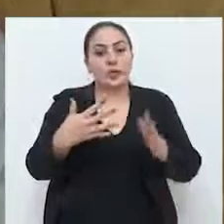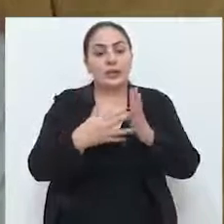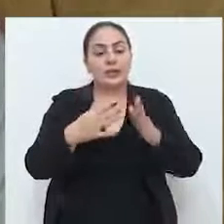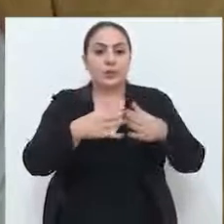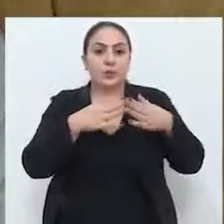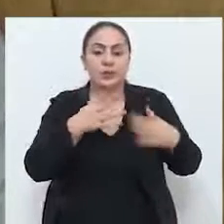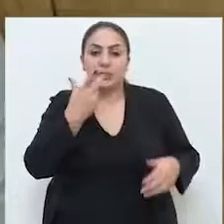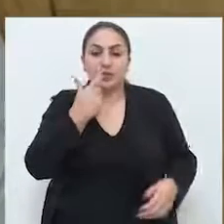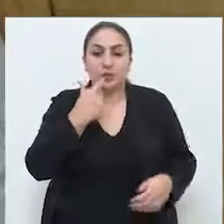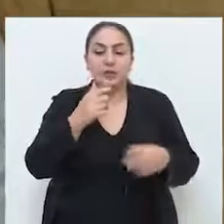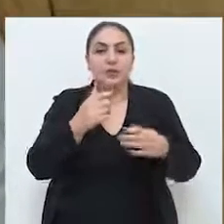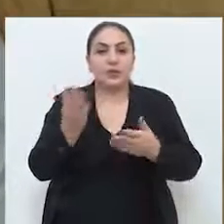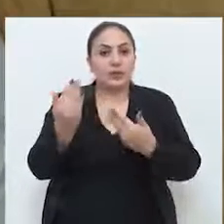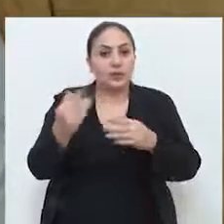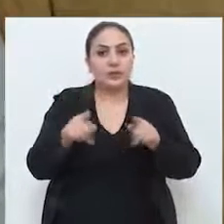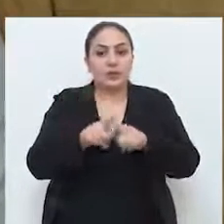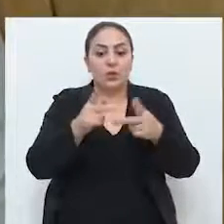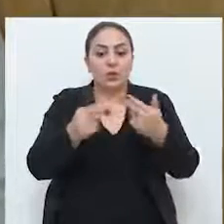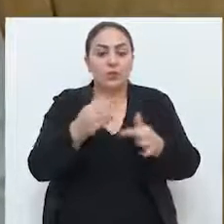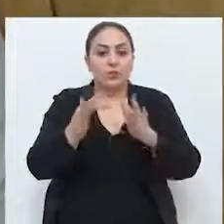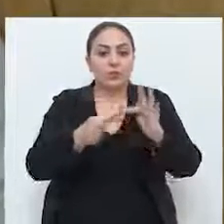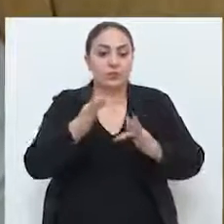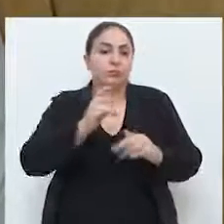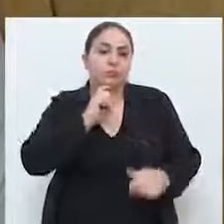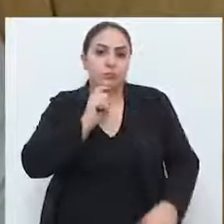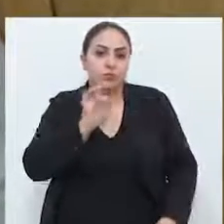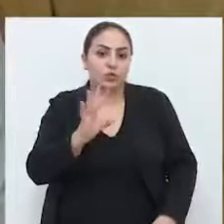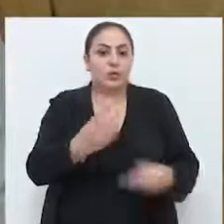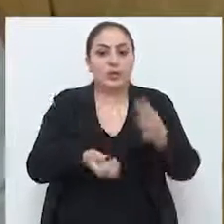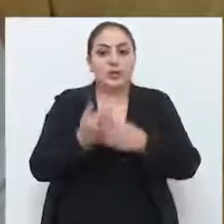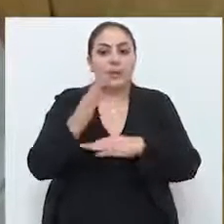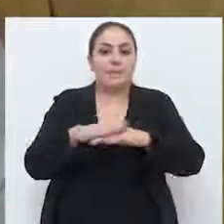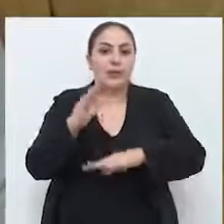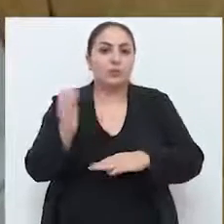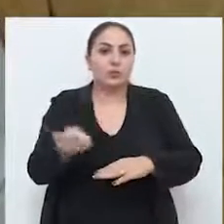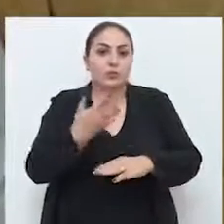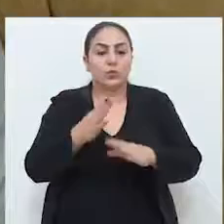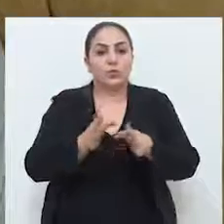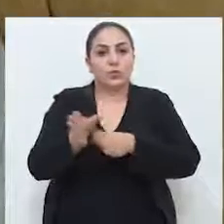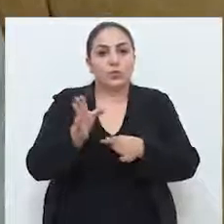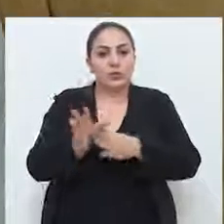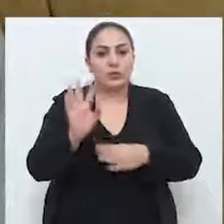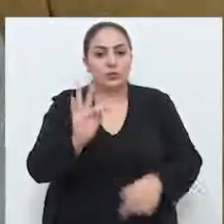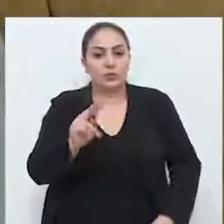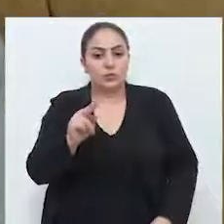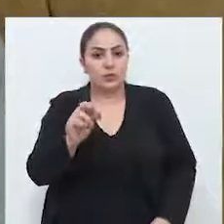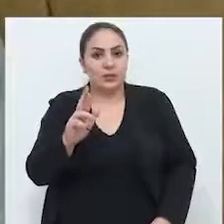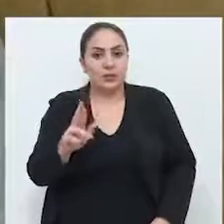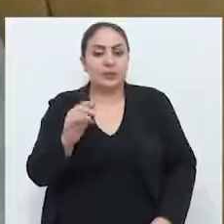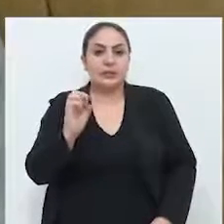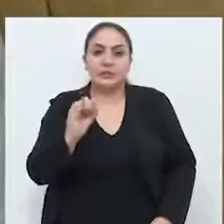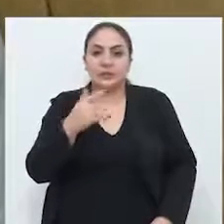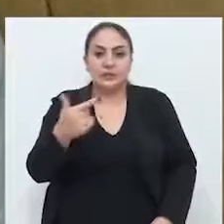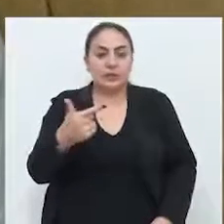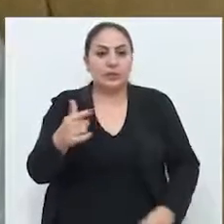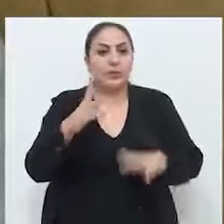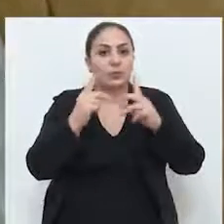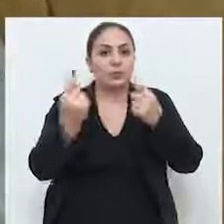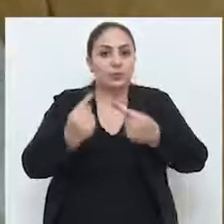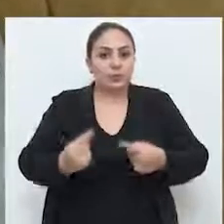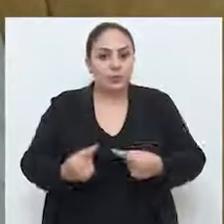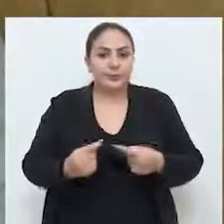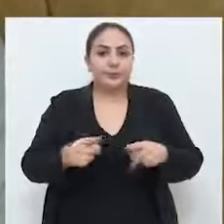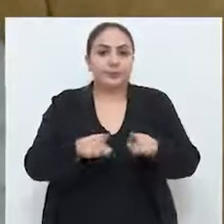rede de proteção à criança e ao adolescente como está funcionando. Não adianta simplesmente criar mais um novo Conselho Tutelar sem que se tenha toda